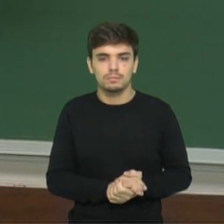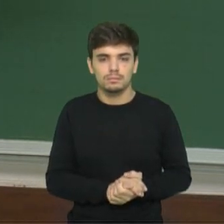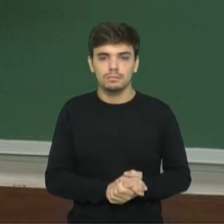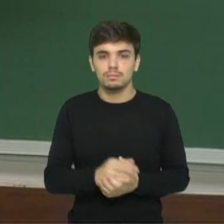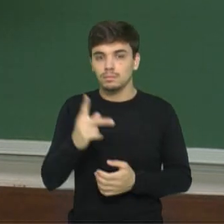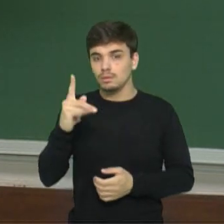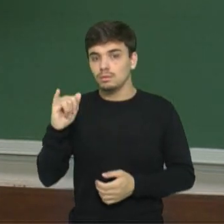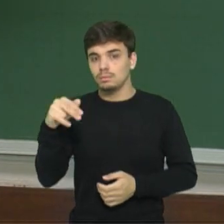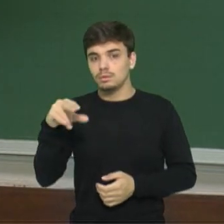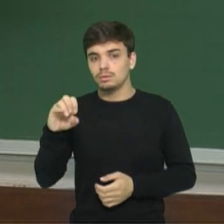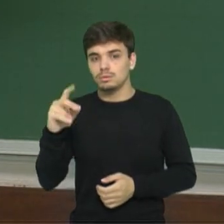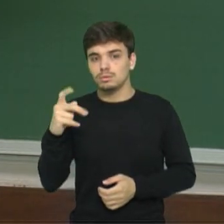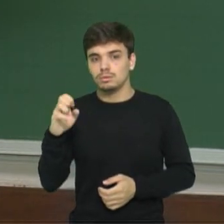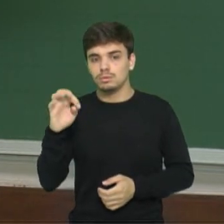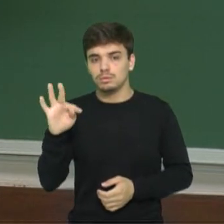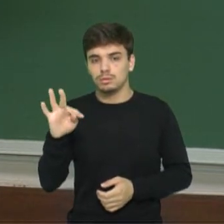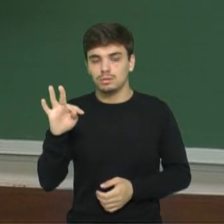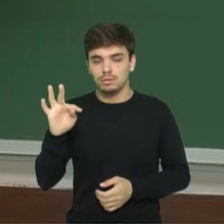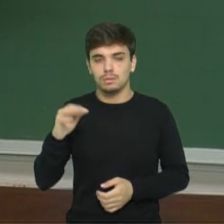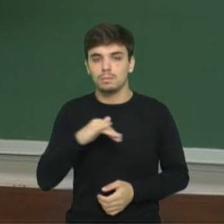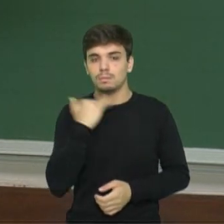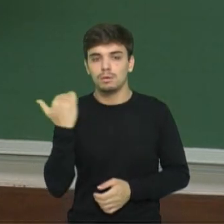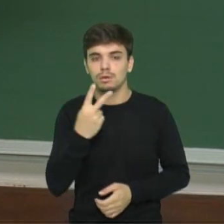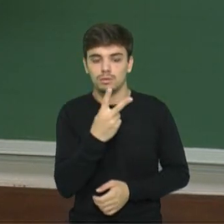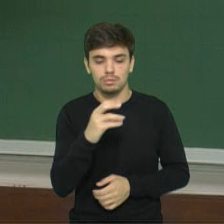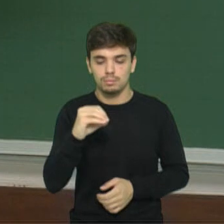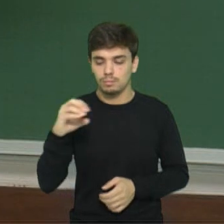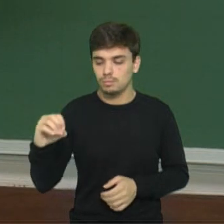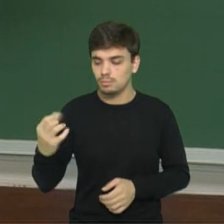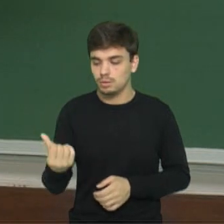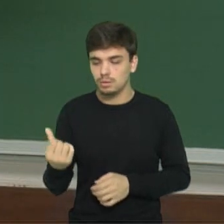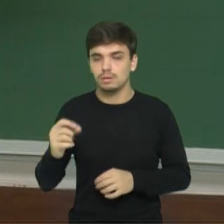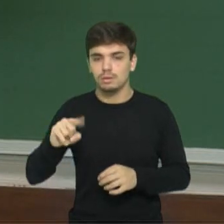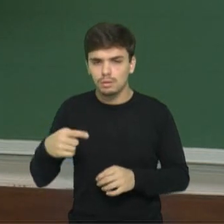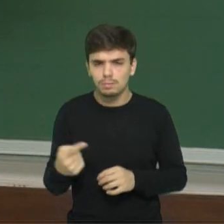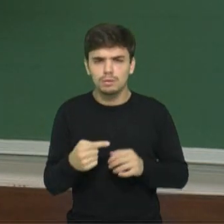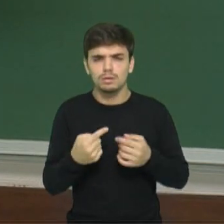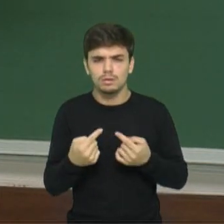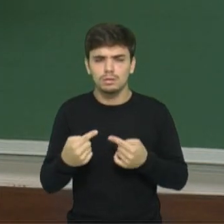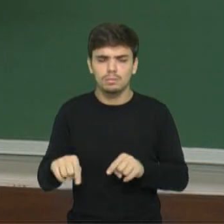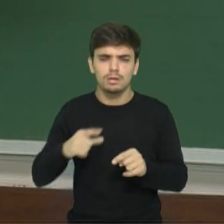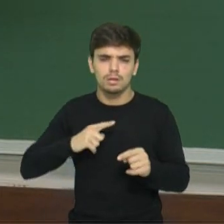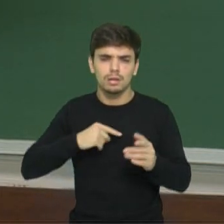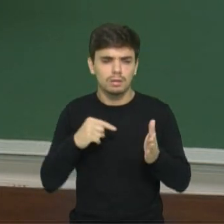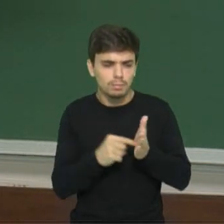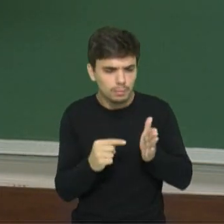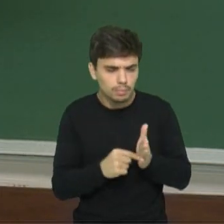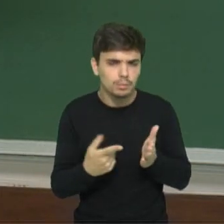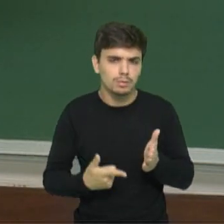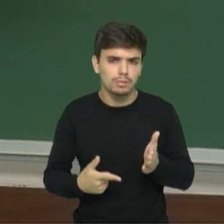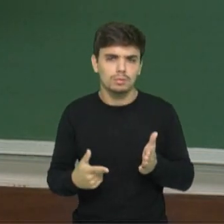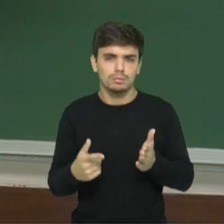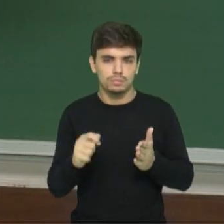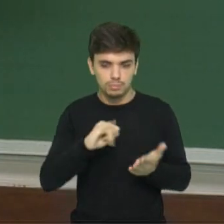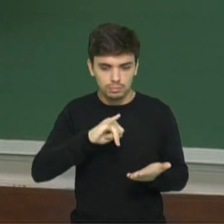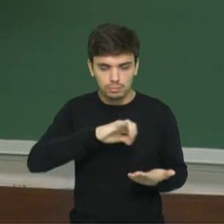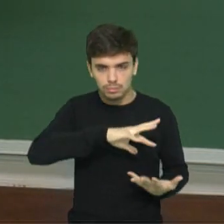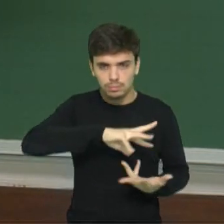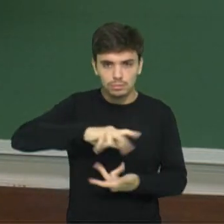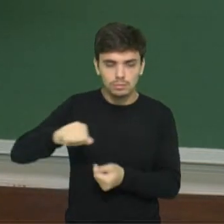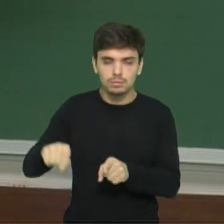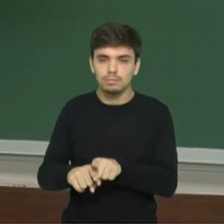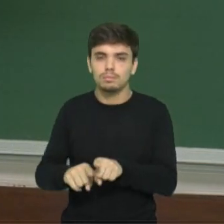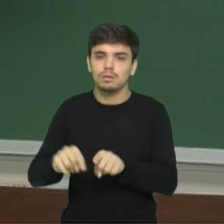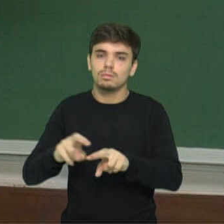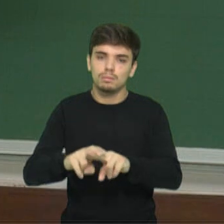Pinochet vai falecer no ano de 2006, depois de enfrentar aí sérias acusações em tribunais internacionais, de ser julgado,